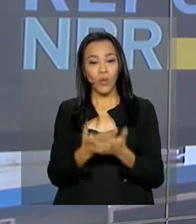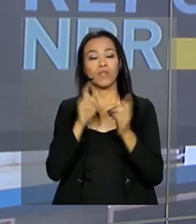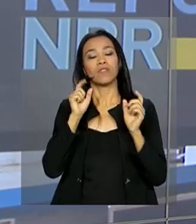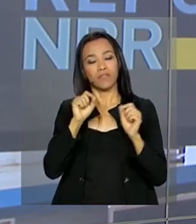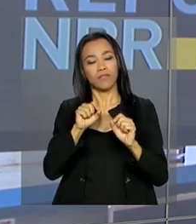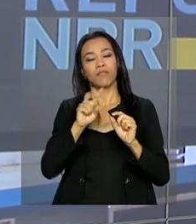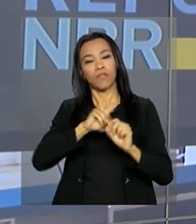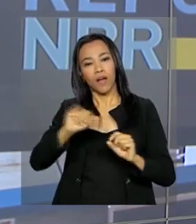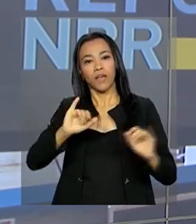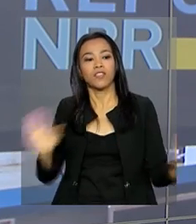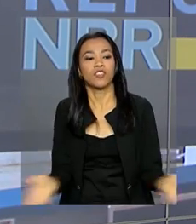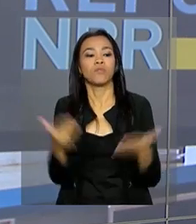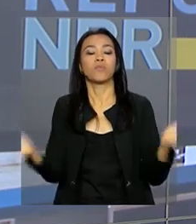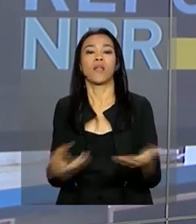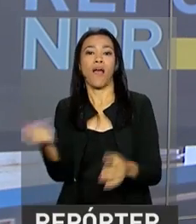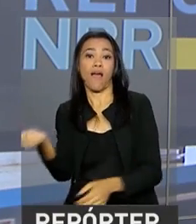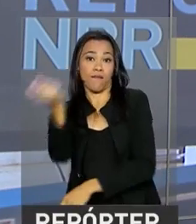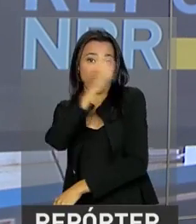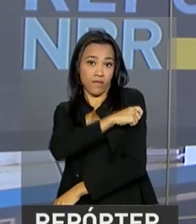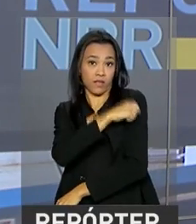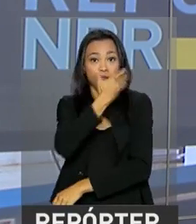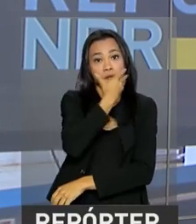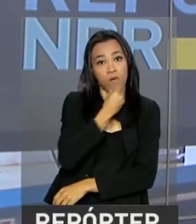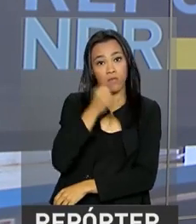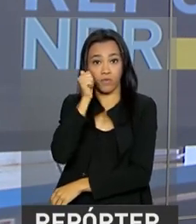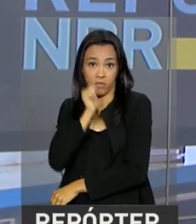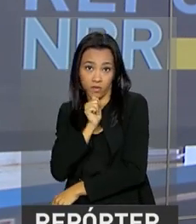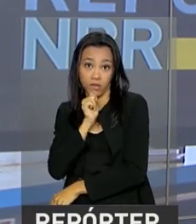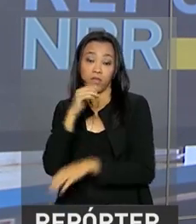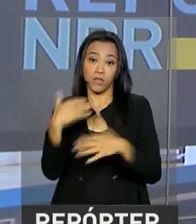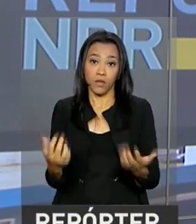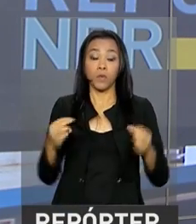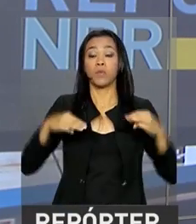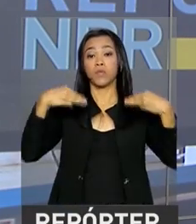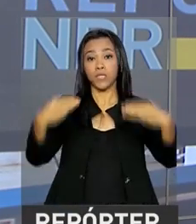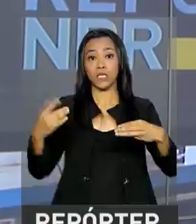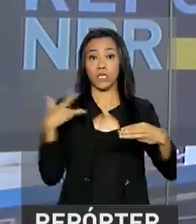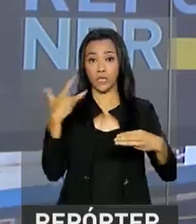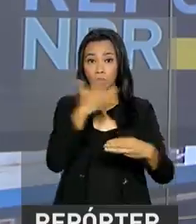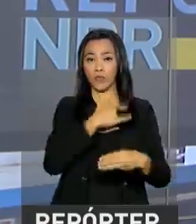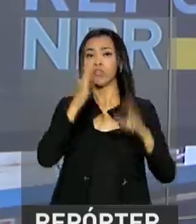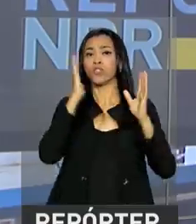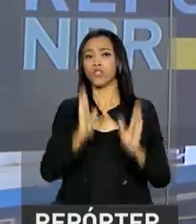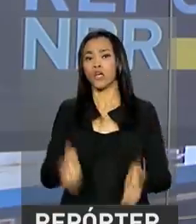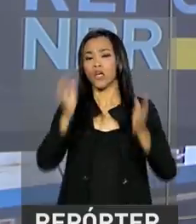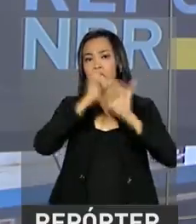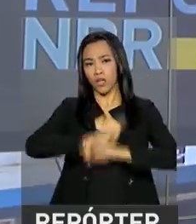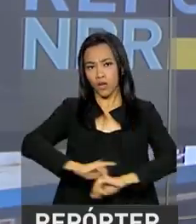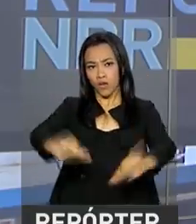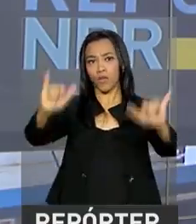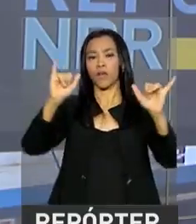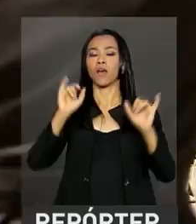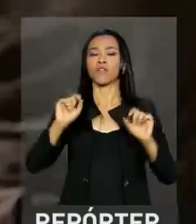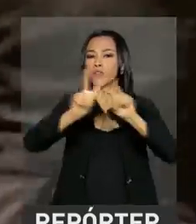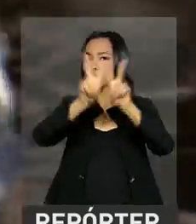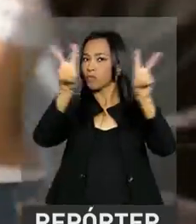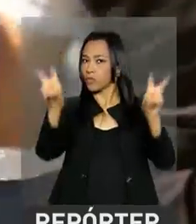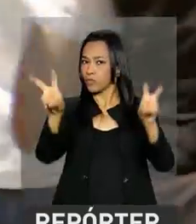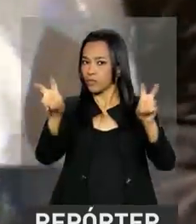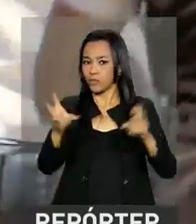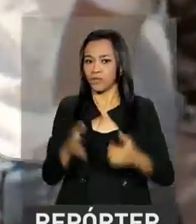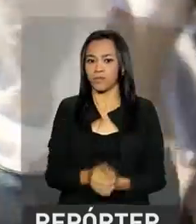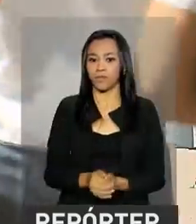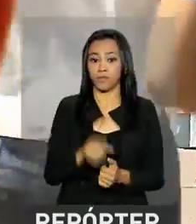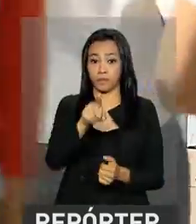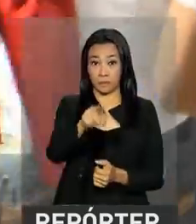e meninas os ministrios da saúde e da educação lançaram uma campanha sobre o tema